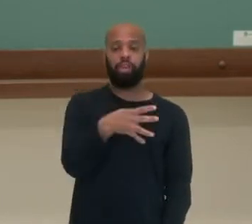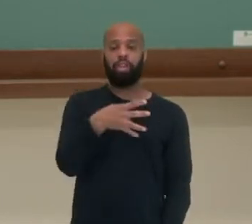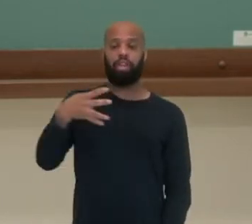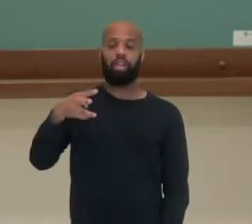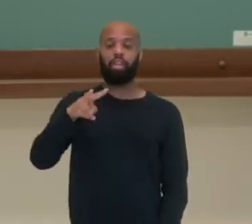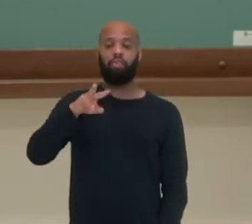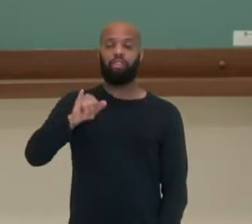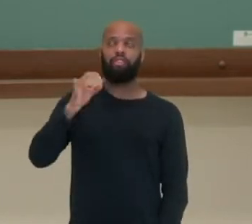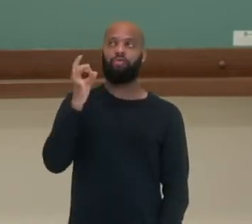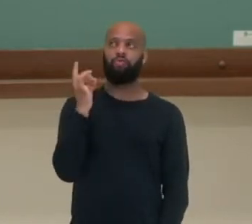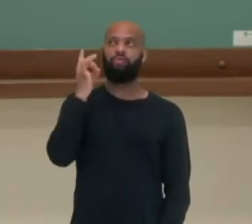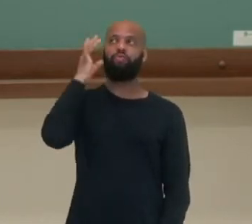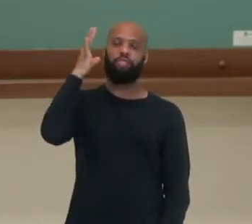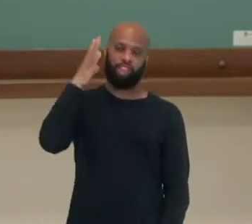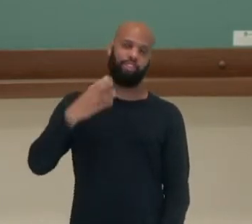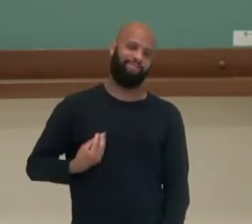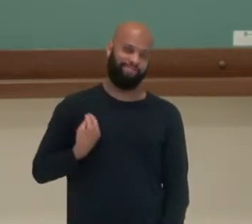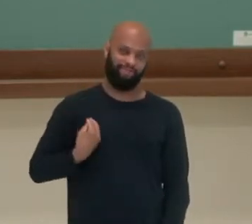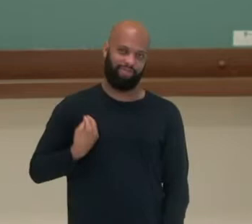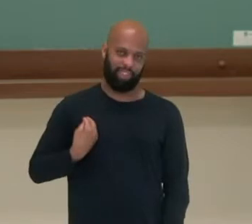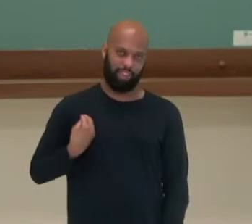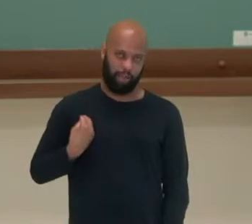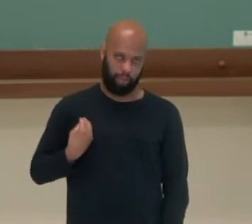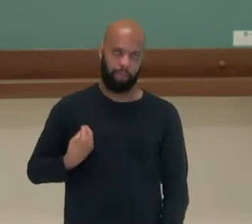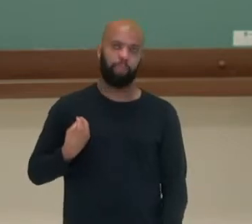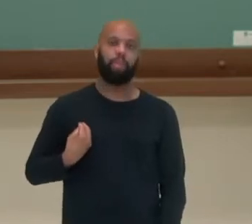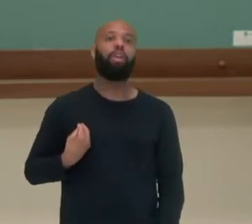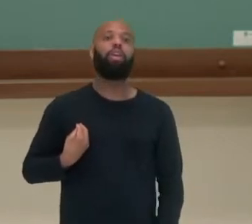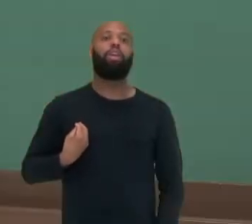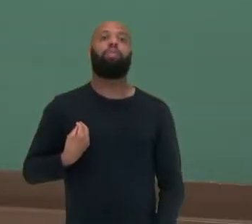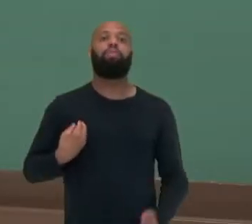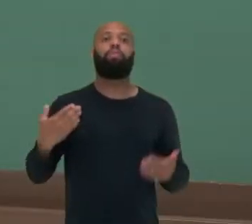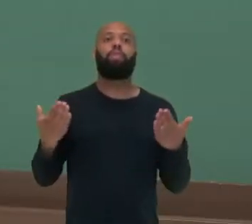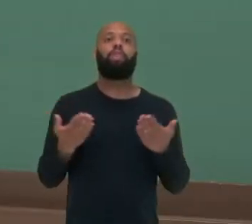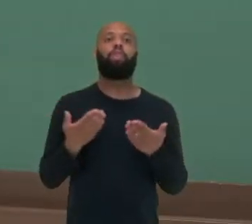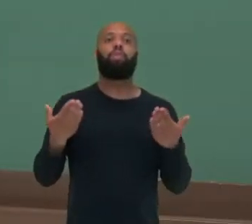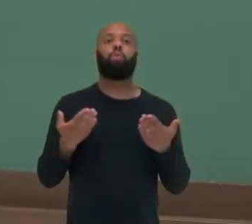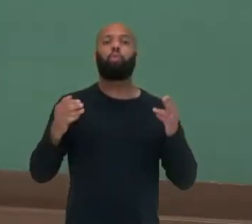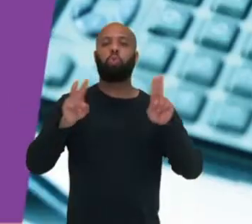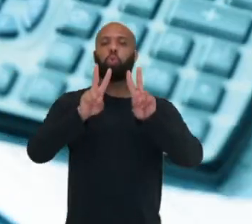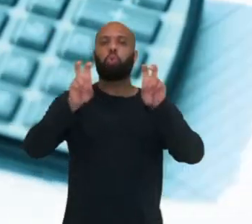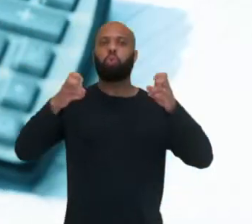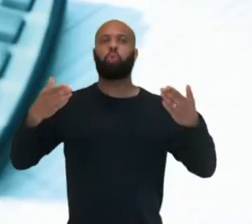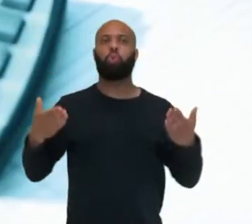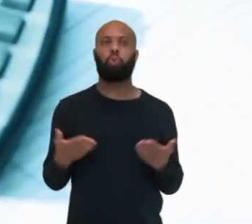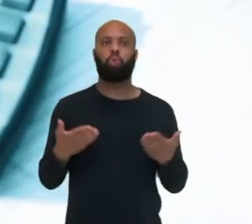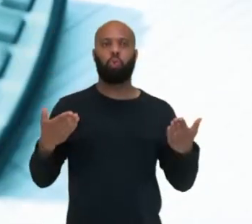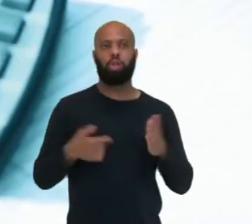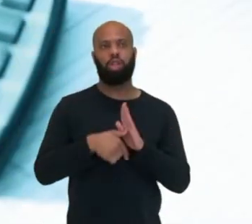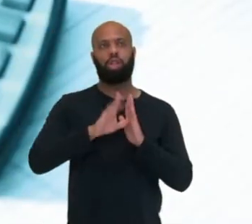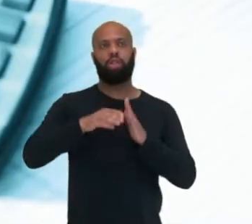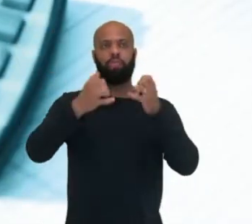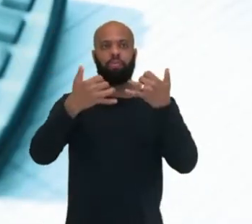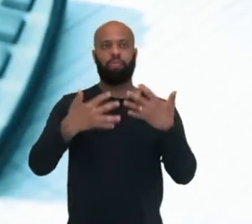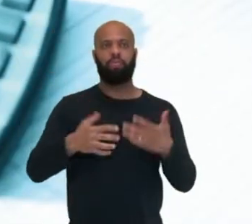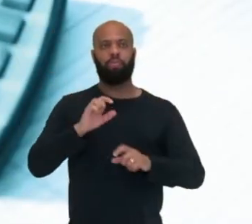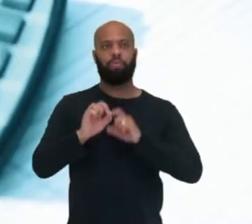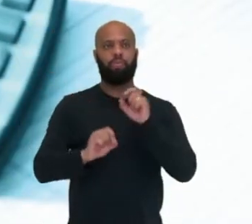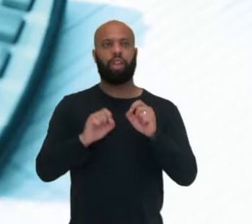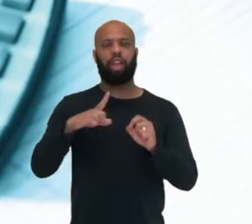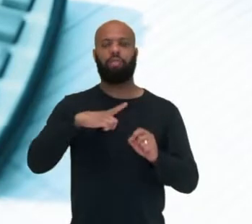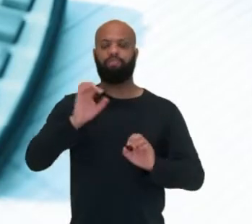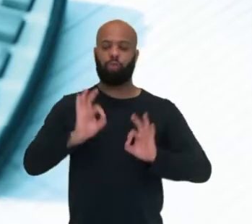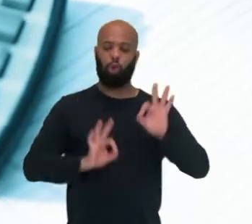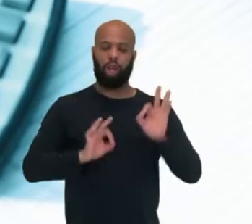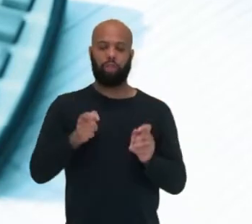vão facilitar muito a nossa vida. Então vamos lá. Nosso assunto de hoje, como a gente já comentou, é